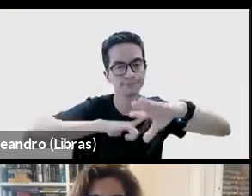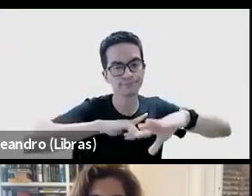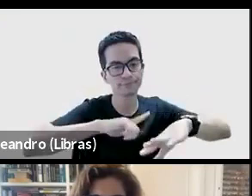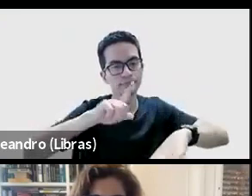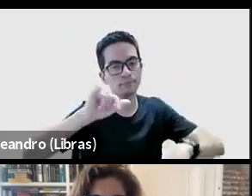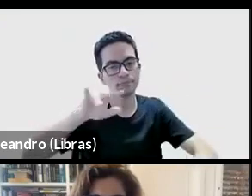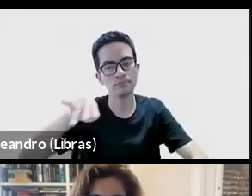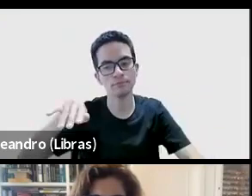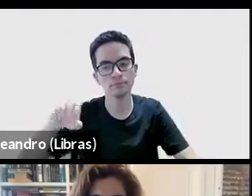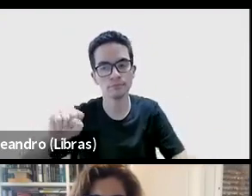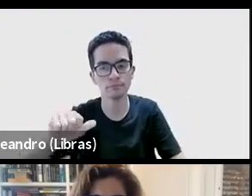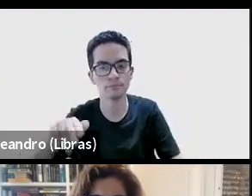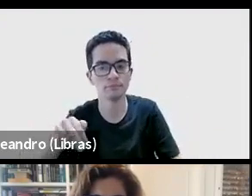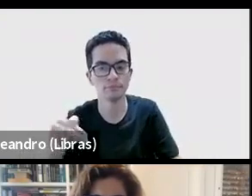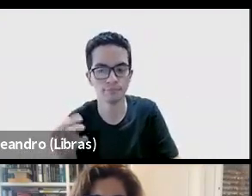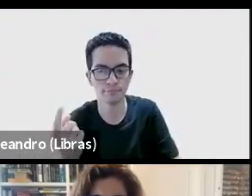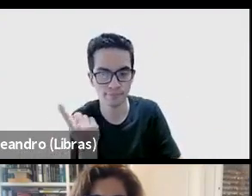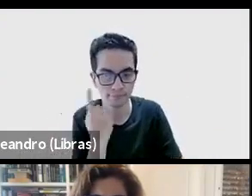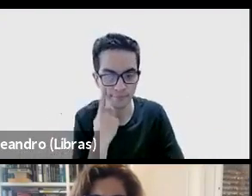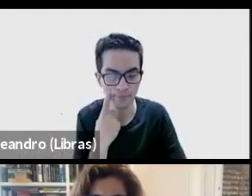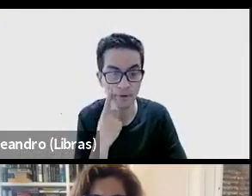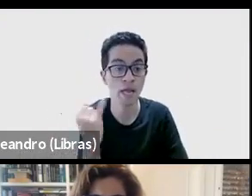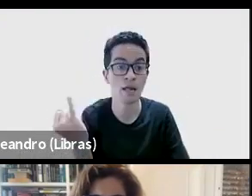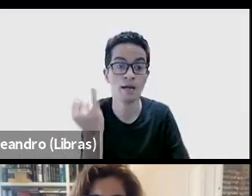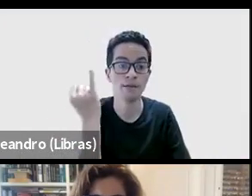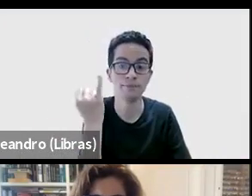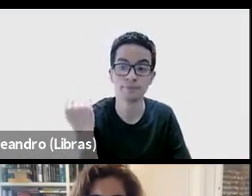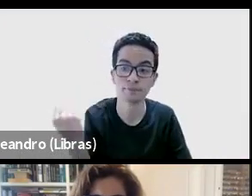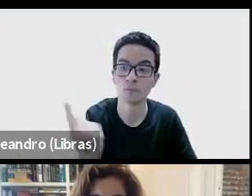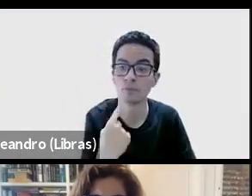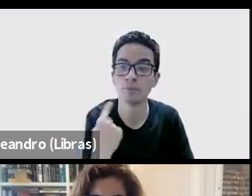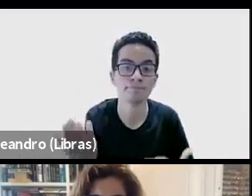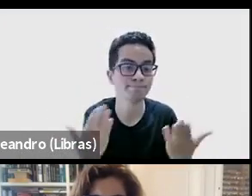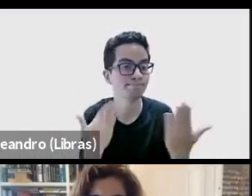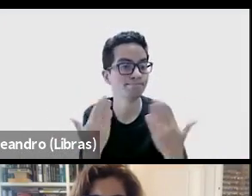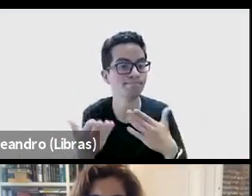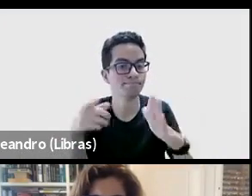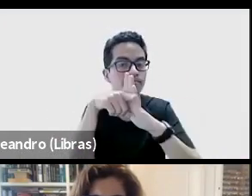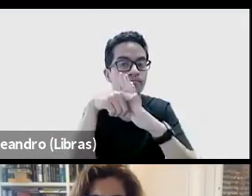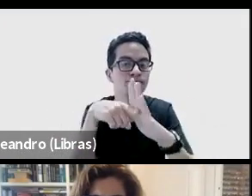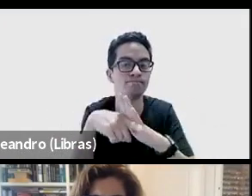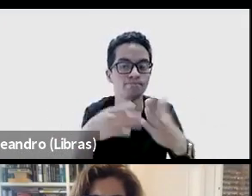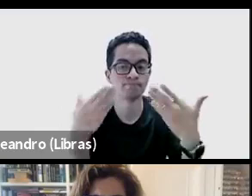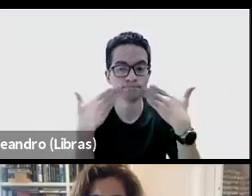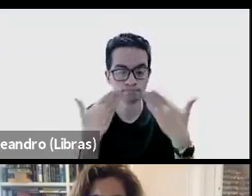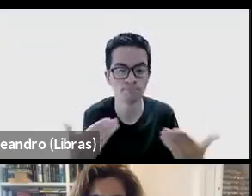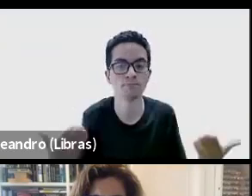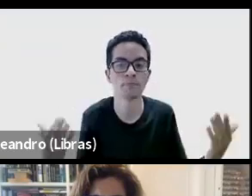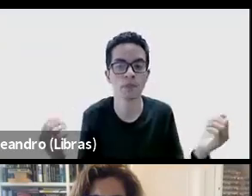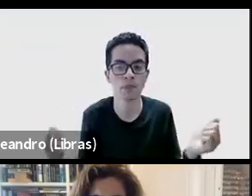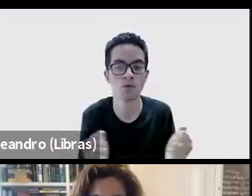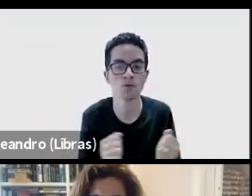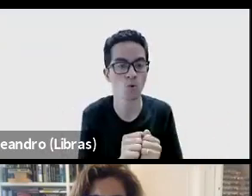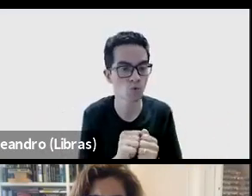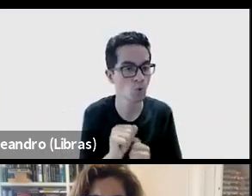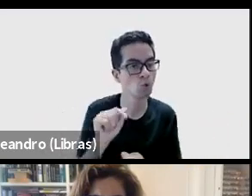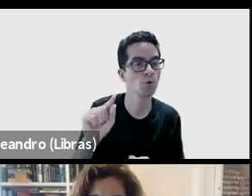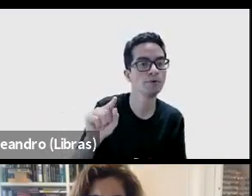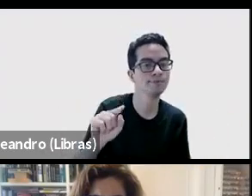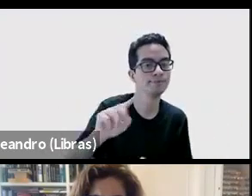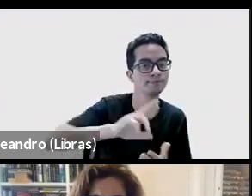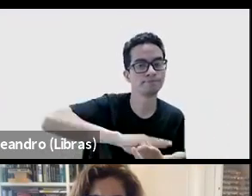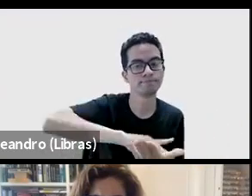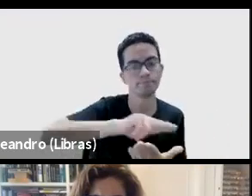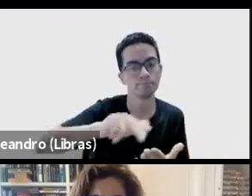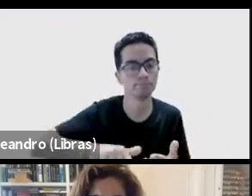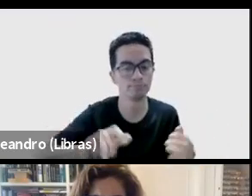denominações diferentes. E aí isso é importante para a discussão que está presente no artigo, que é justamente sobre essa